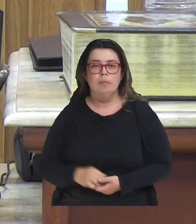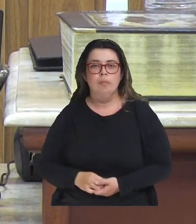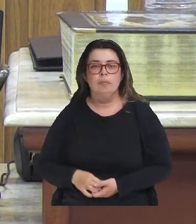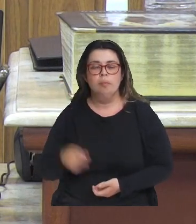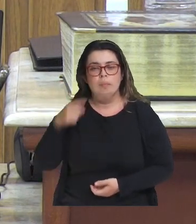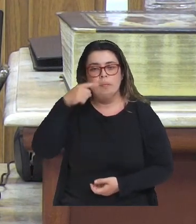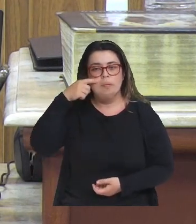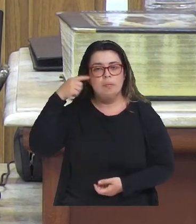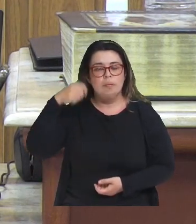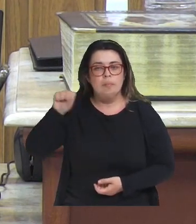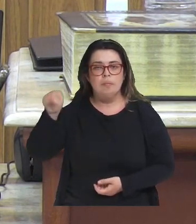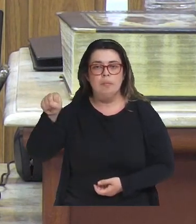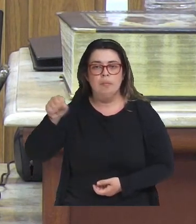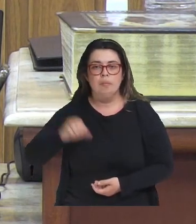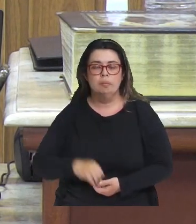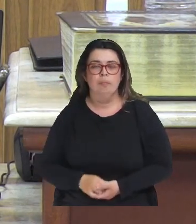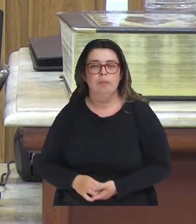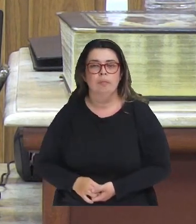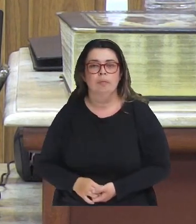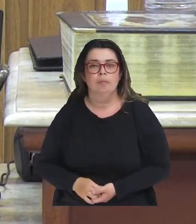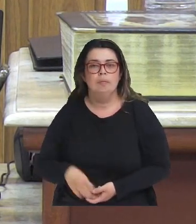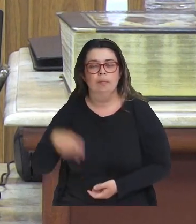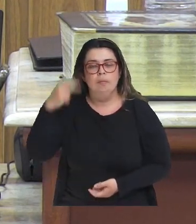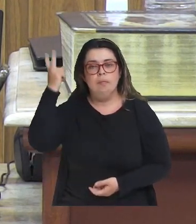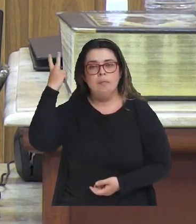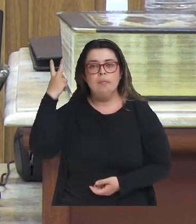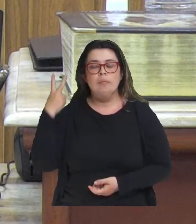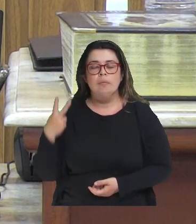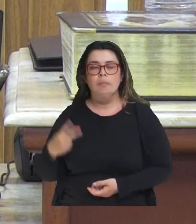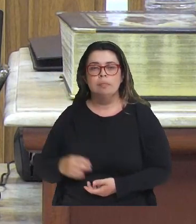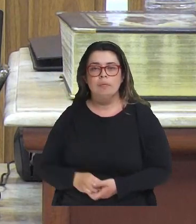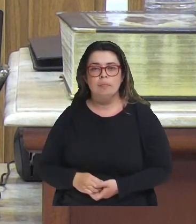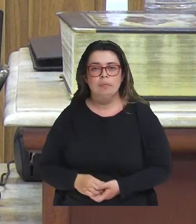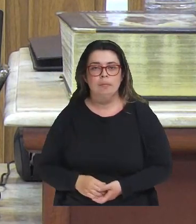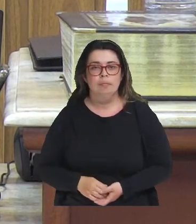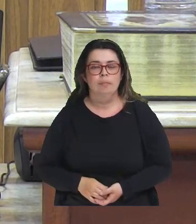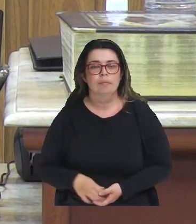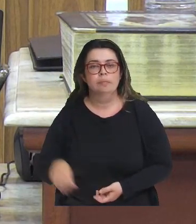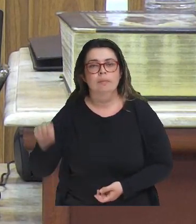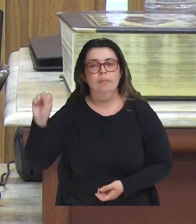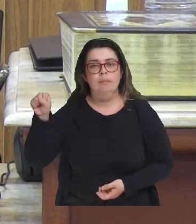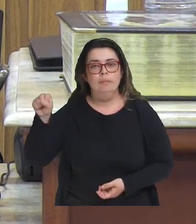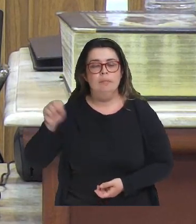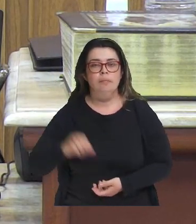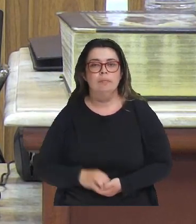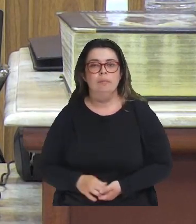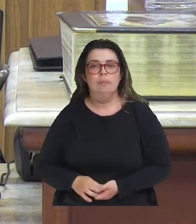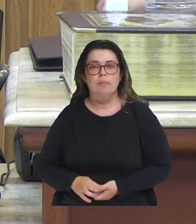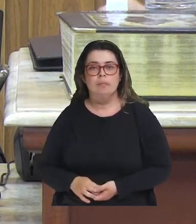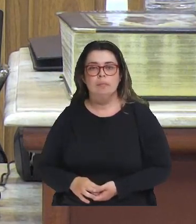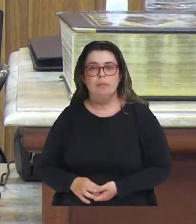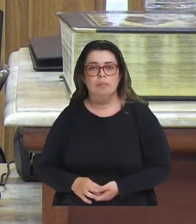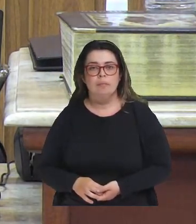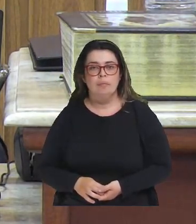Vinícius Simili. Sim. E Viviane Delmassa. Sim.